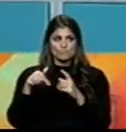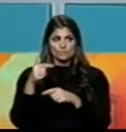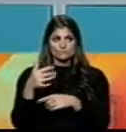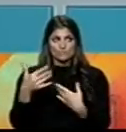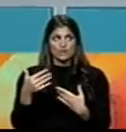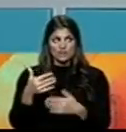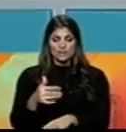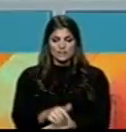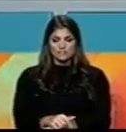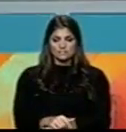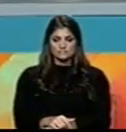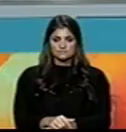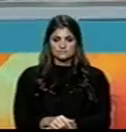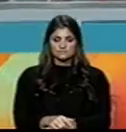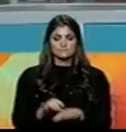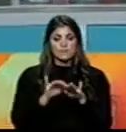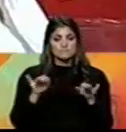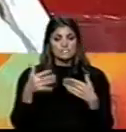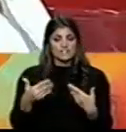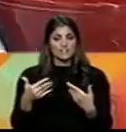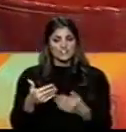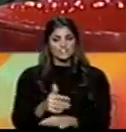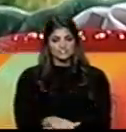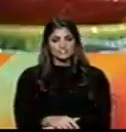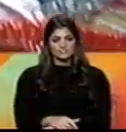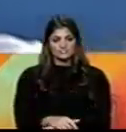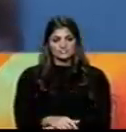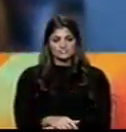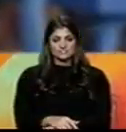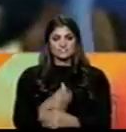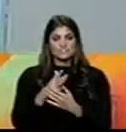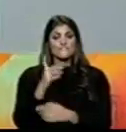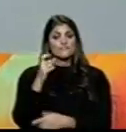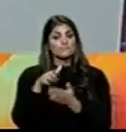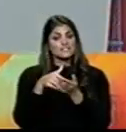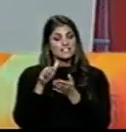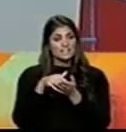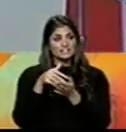Vá, vamos lá distribuir e vamos isto. Vamos para a mesa. Vamos para a mesa. Agora só falta a manteiguinha.